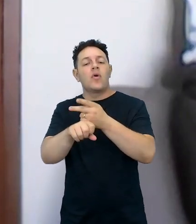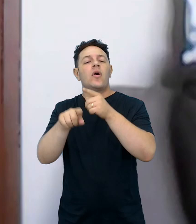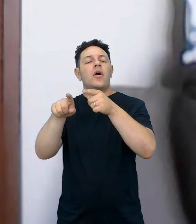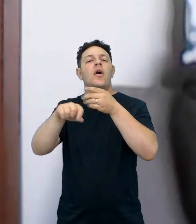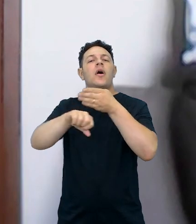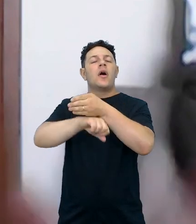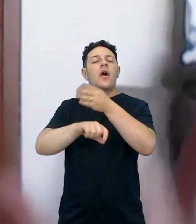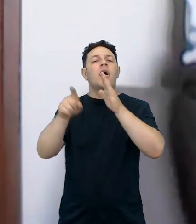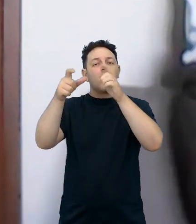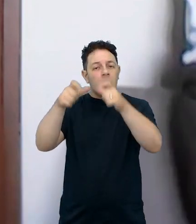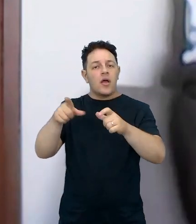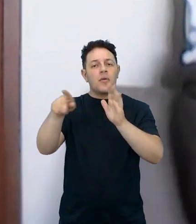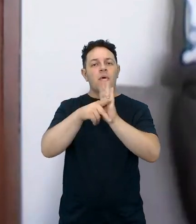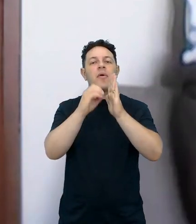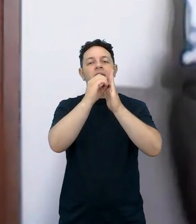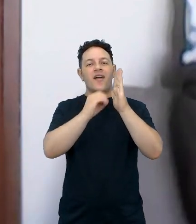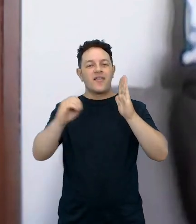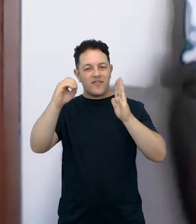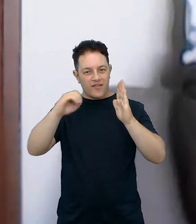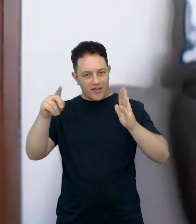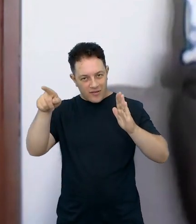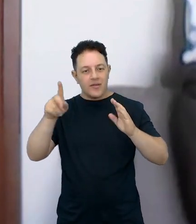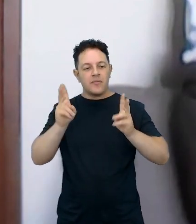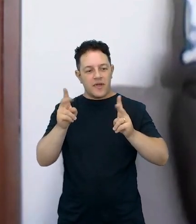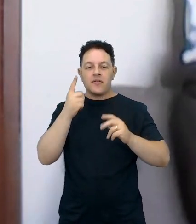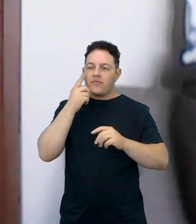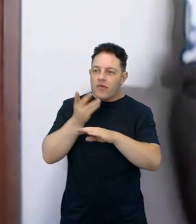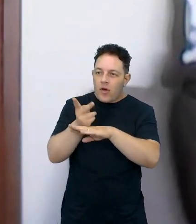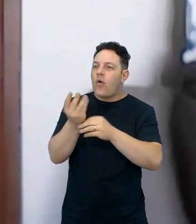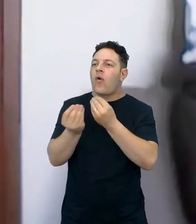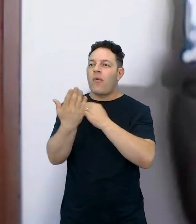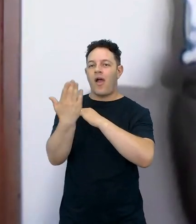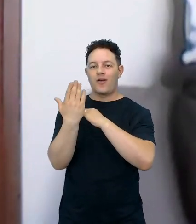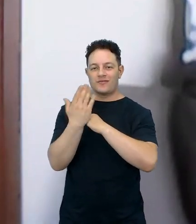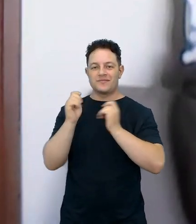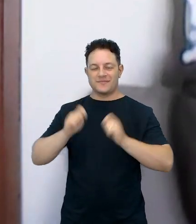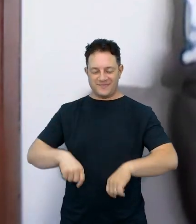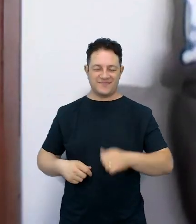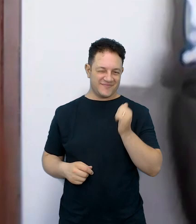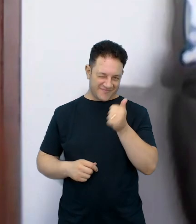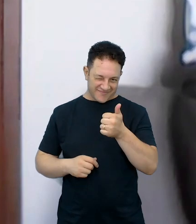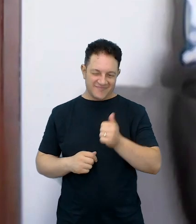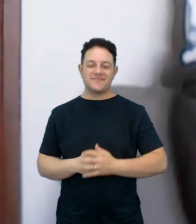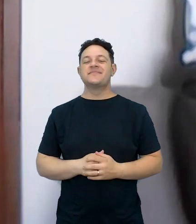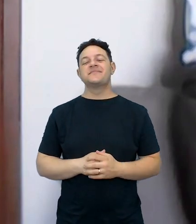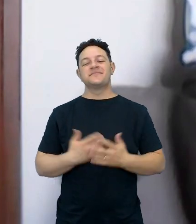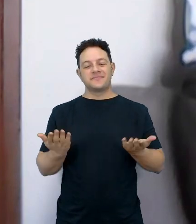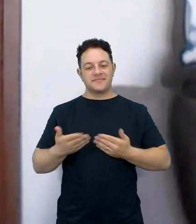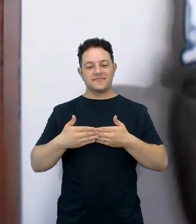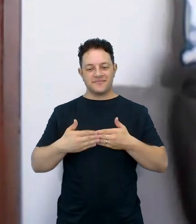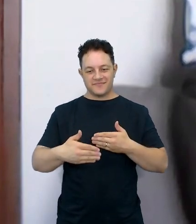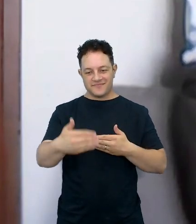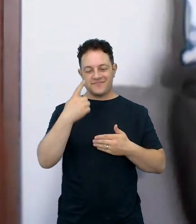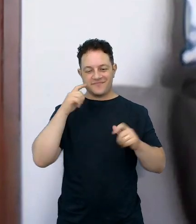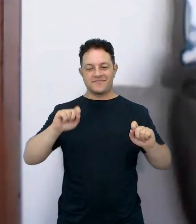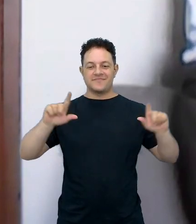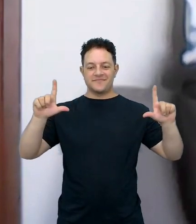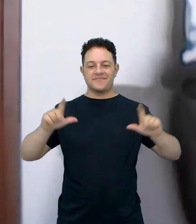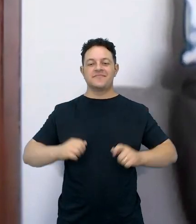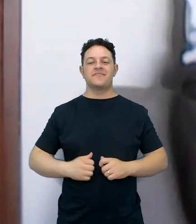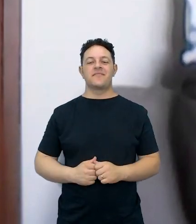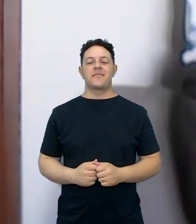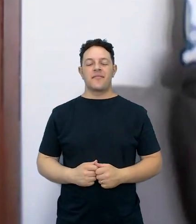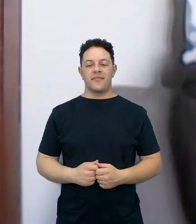na EFAP, né, digital, para estar acompanhando, tá bom? Então, vamos lá, vamos dar continuidade aqui,